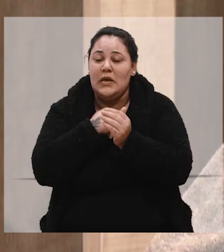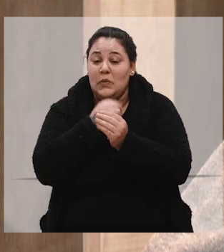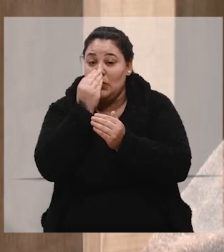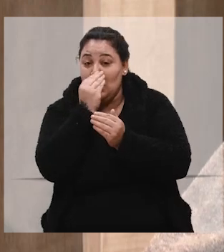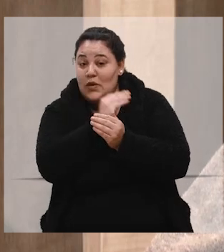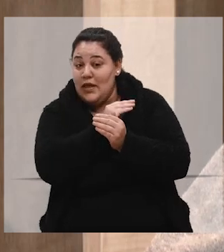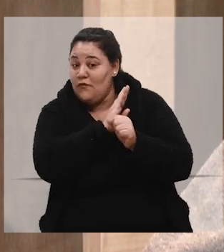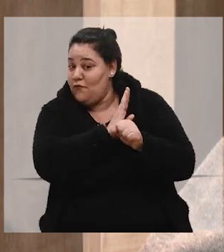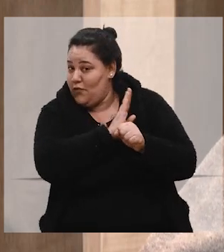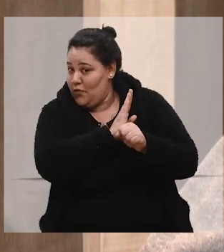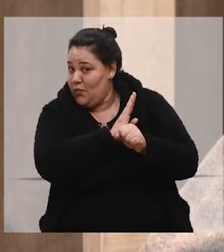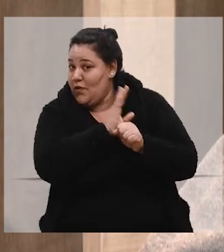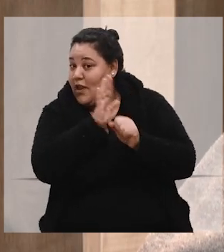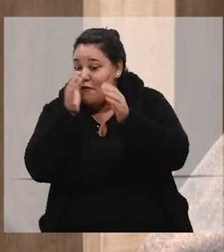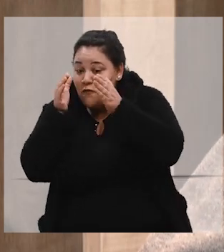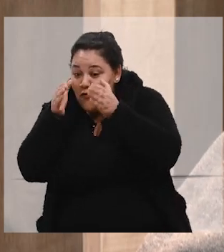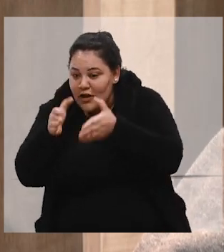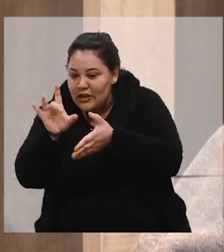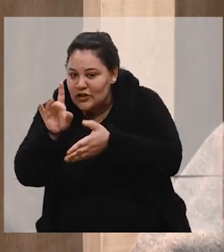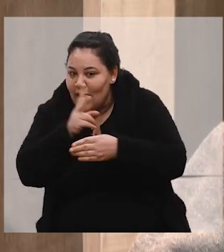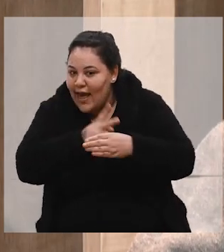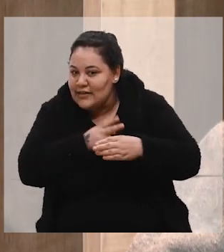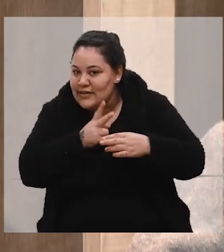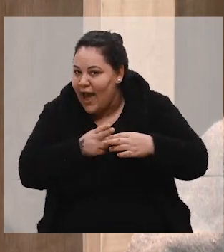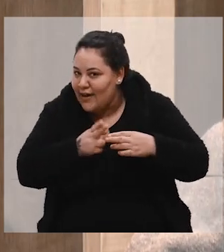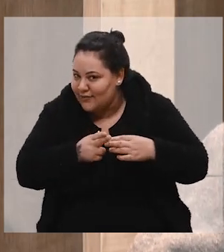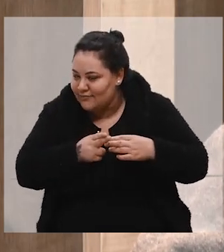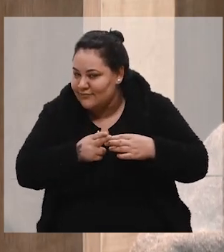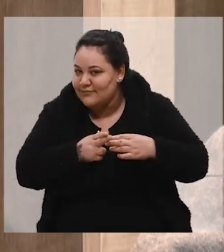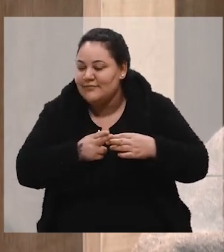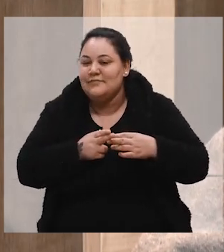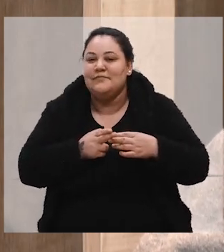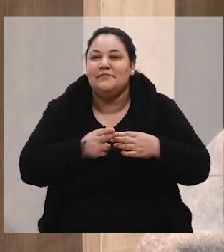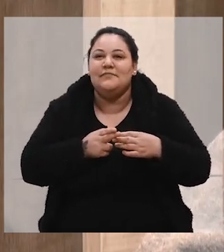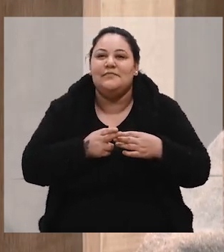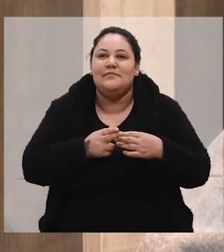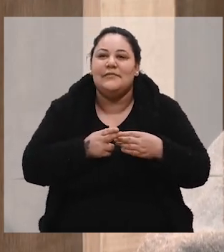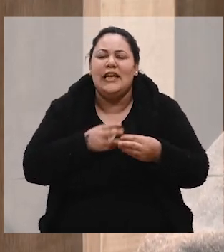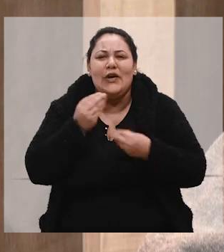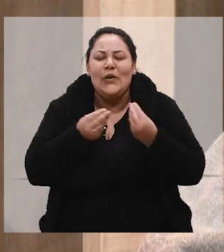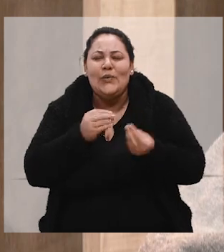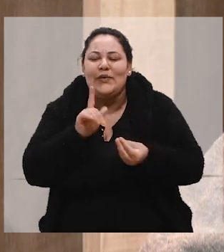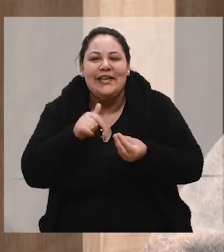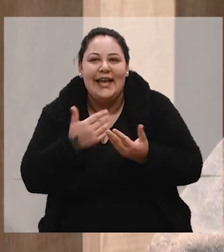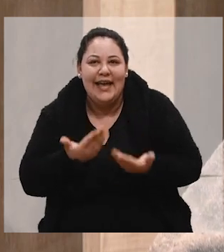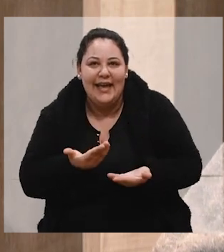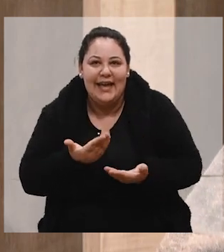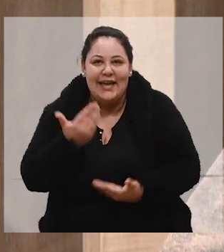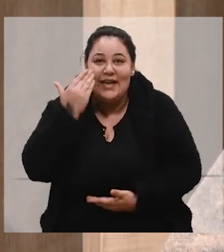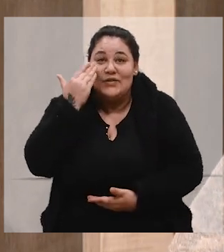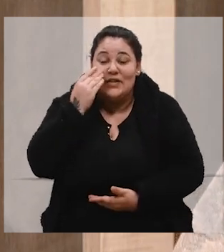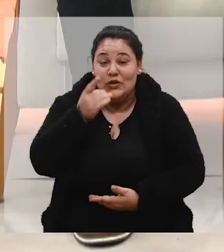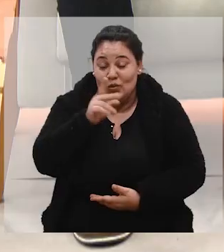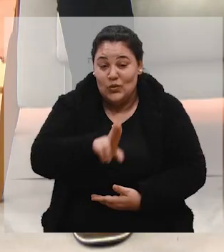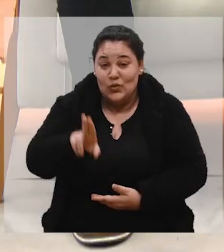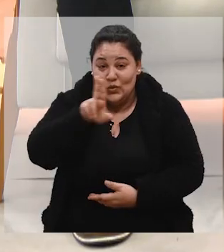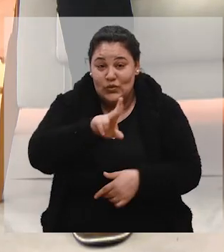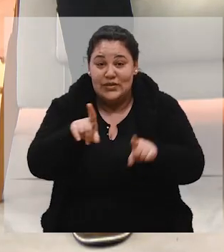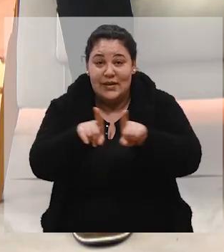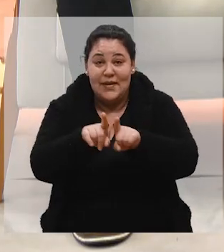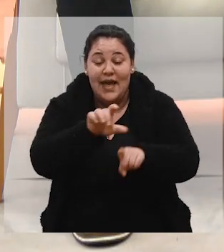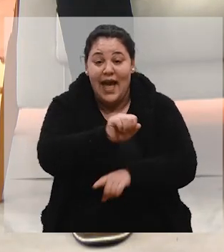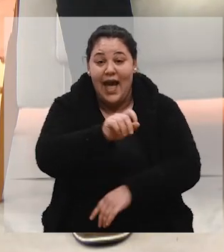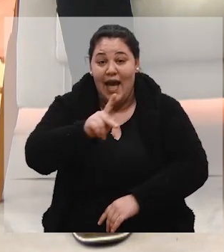deixei os meus filmes de lado e daí eu foquei só nas séries hoje em dia. E como é que tem funcionado? Eu sei que tu